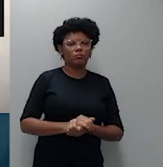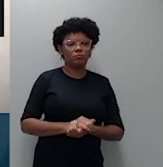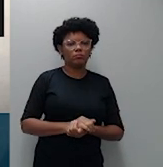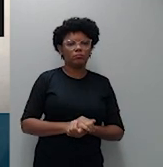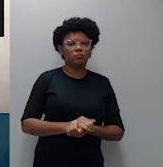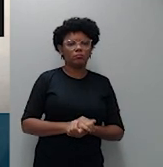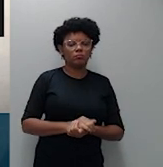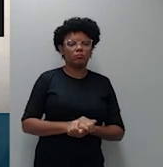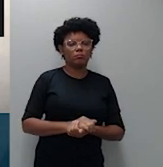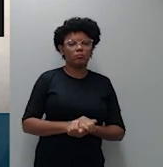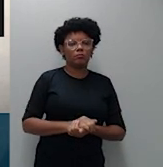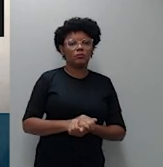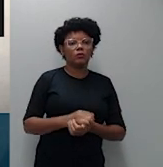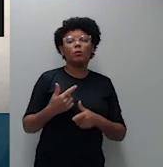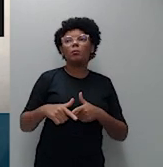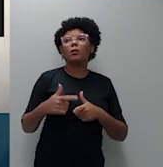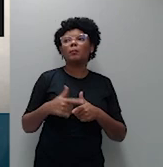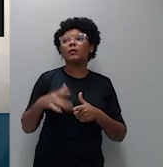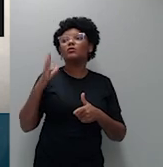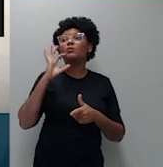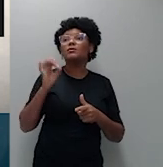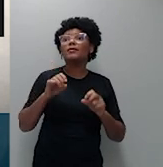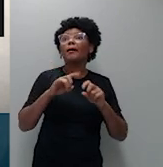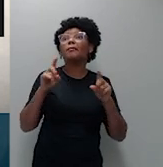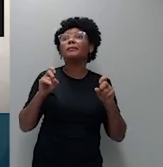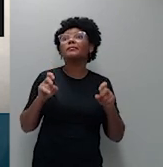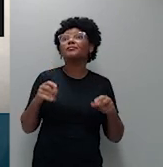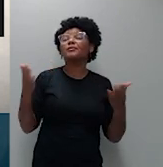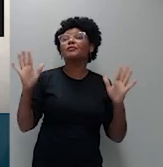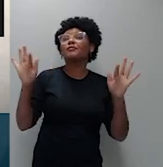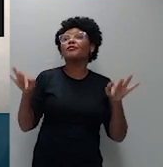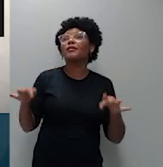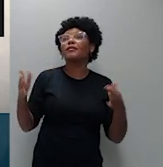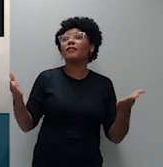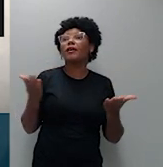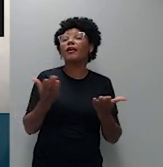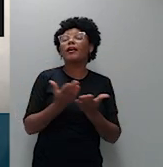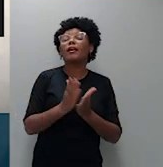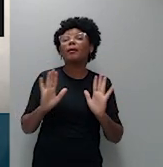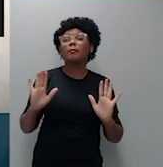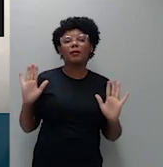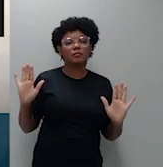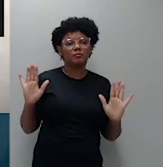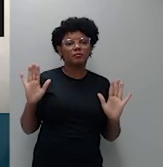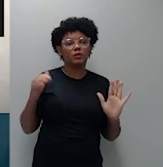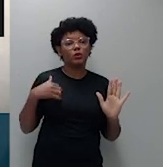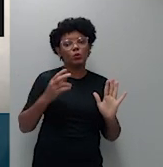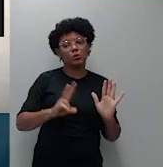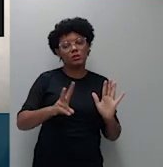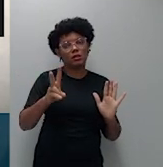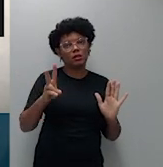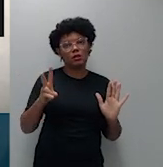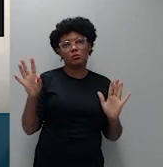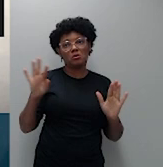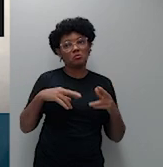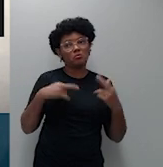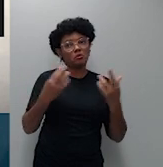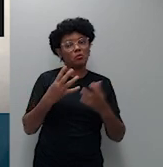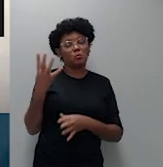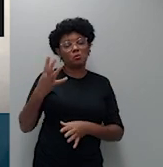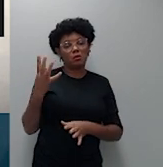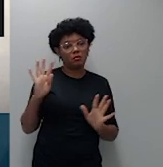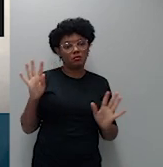O problema é que não se sabe quando termina lá né eu tô seguindo precedente da quarta turma que até